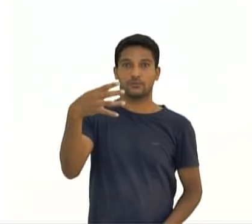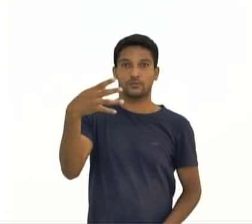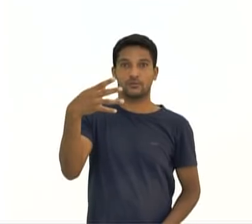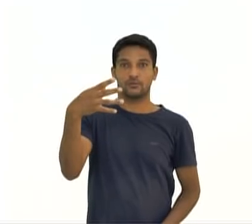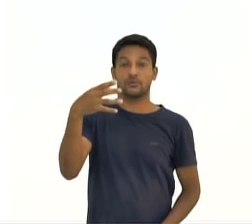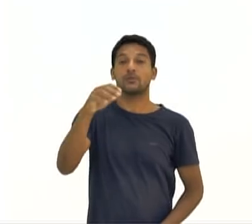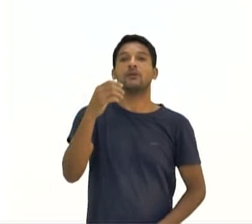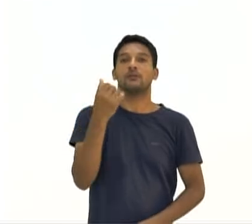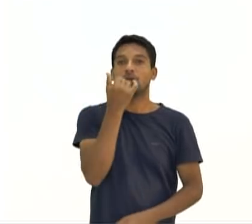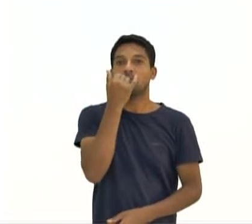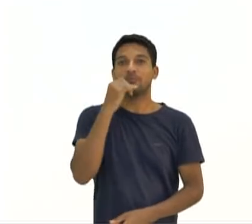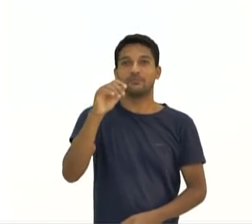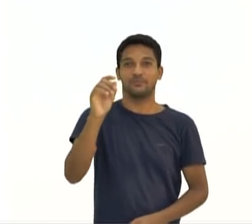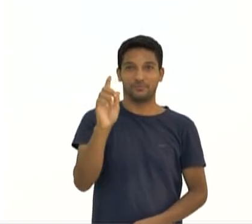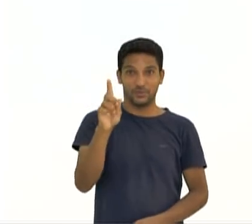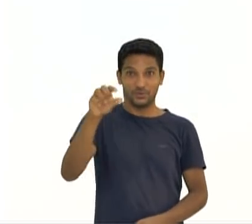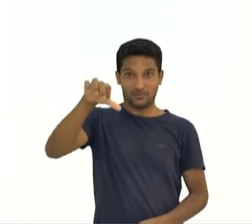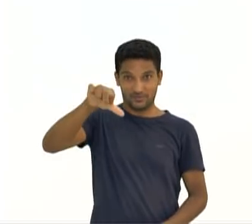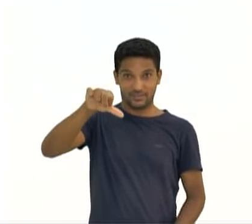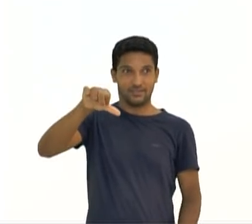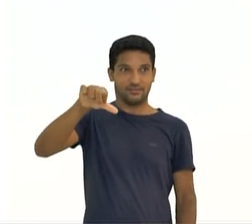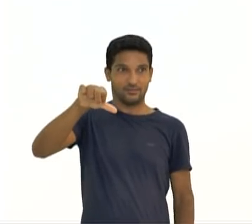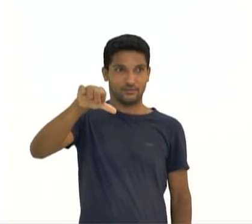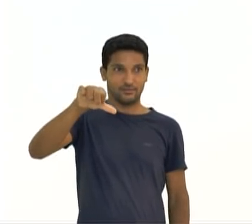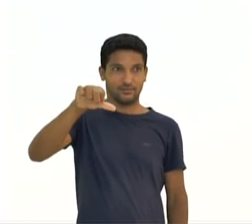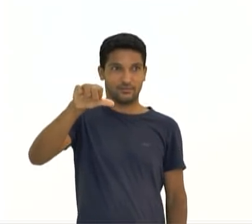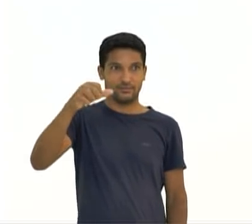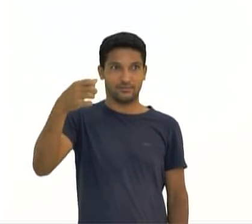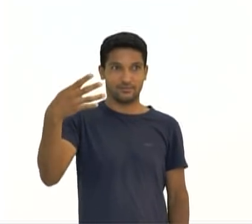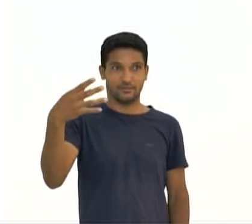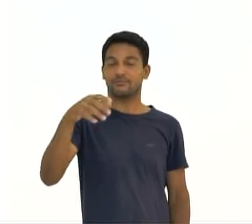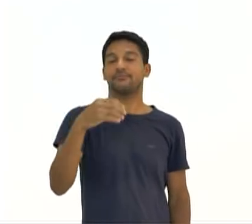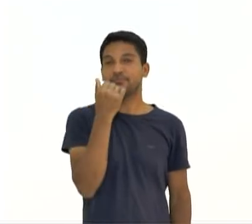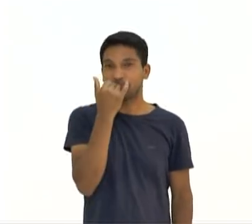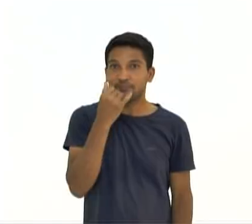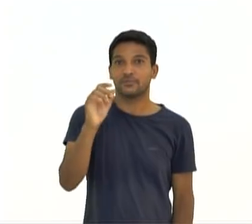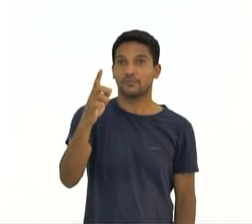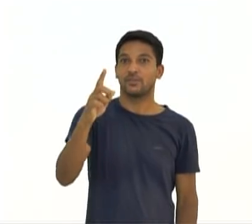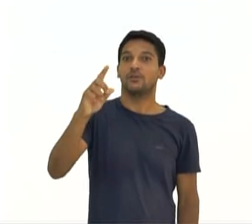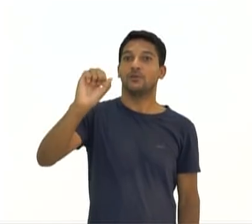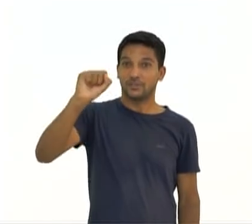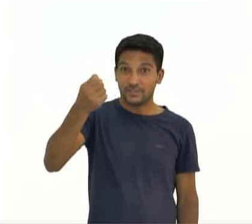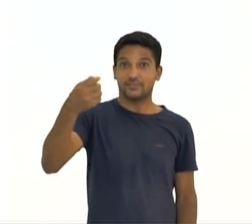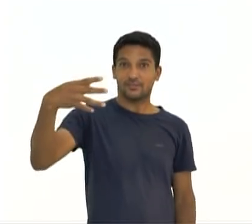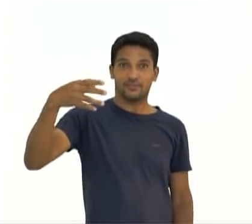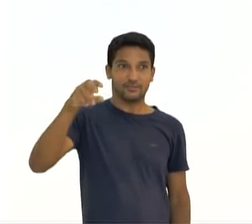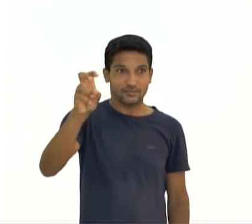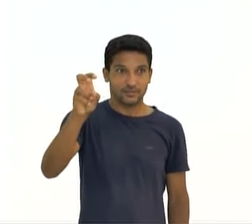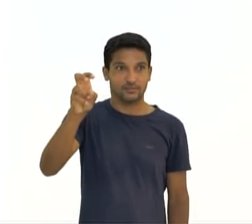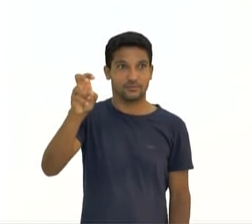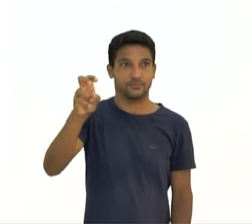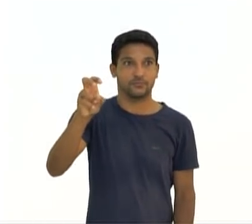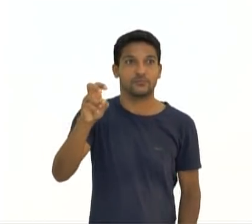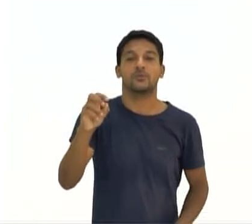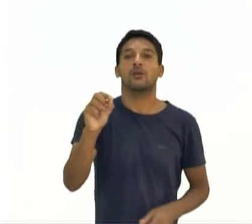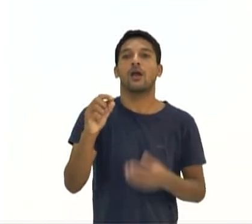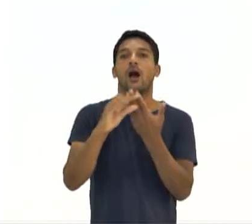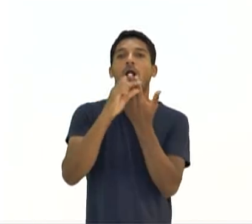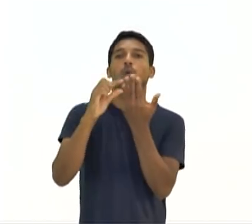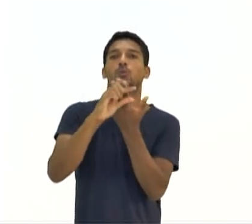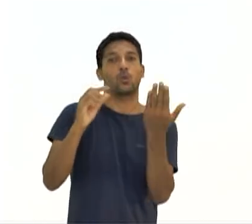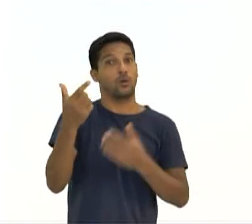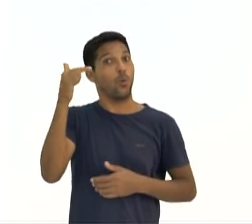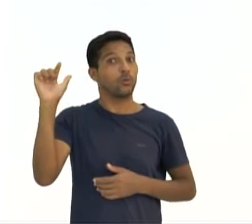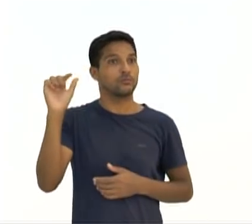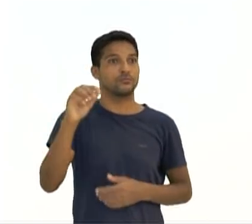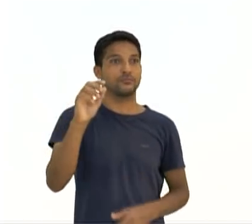1845, o Kolbe, beleza? Sintetizou o ácido acético. O ácido acético, para quem não sabe, né, é um